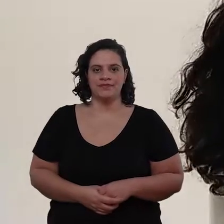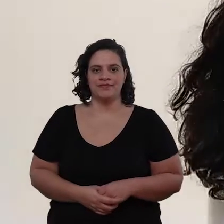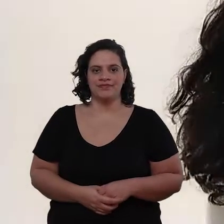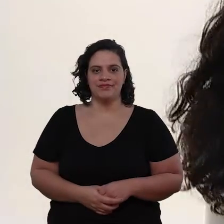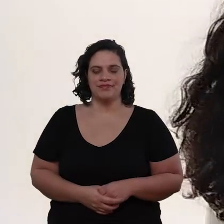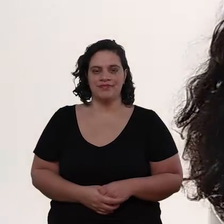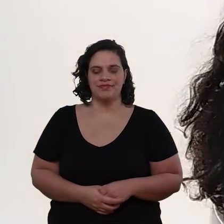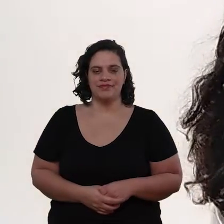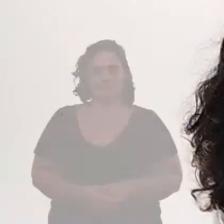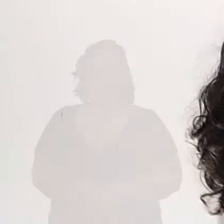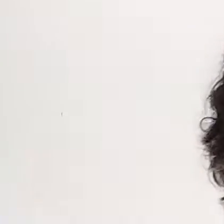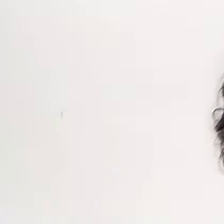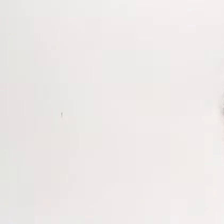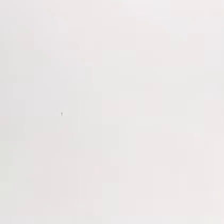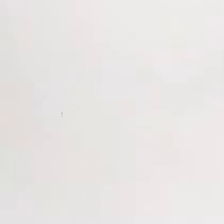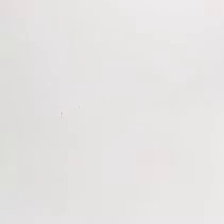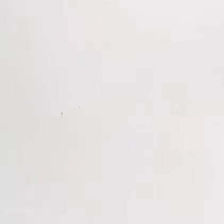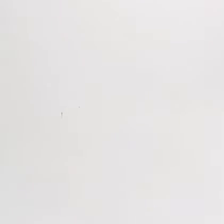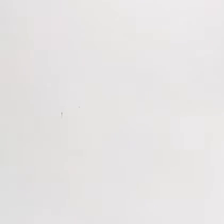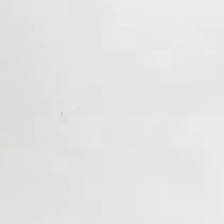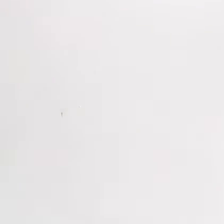das Letrinhas. Vamos lá?